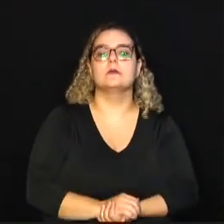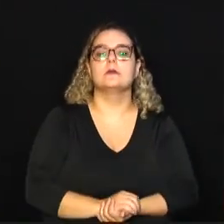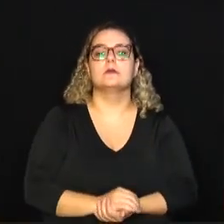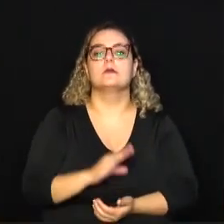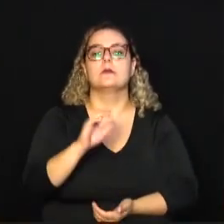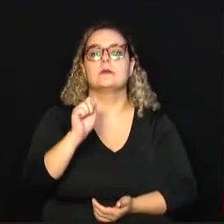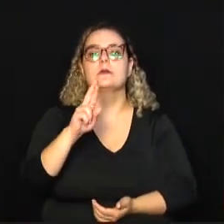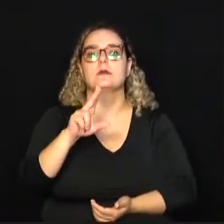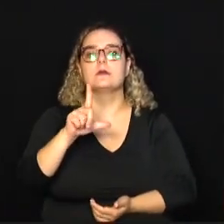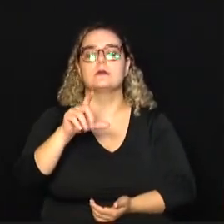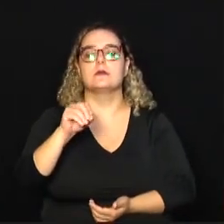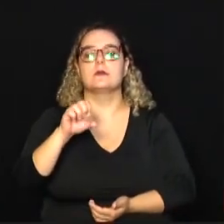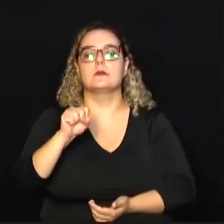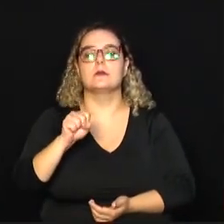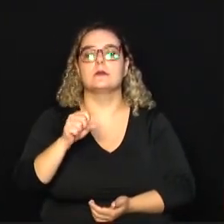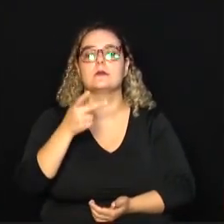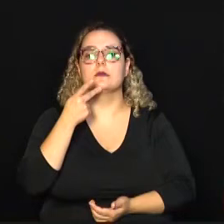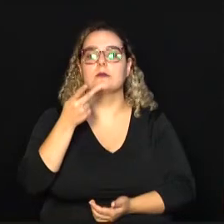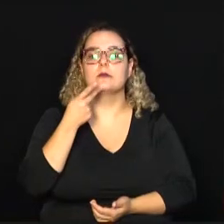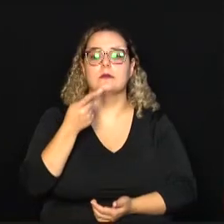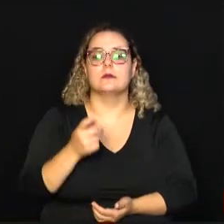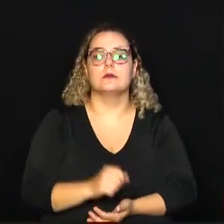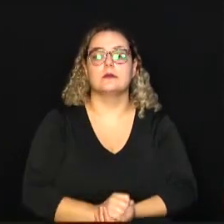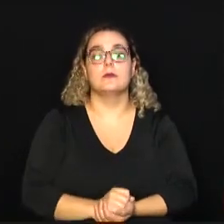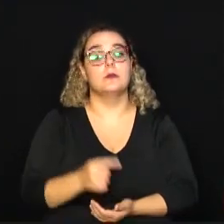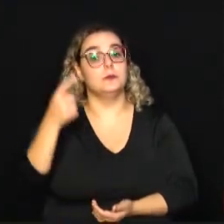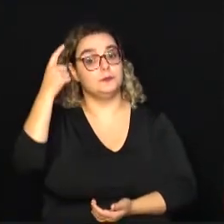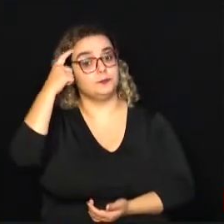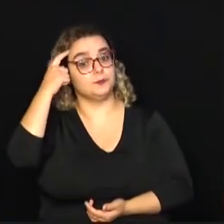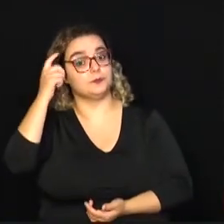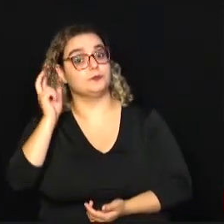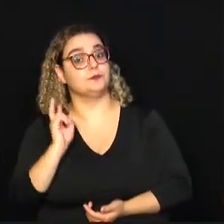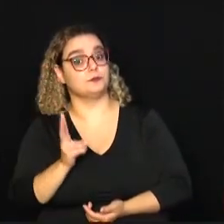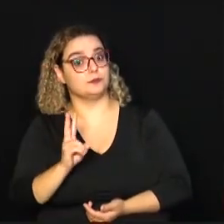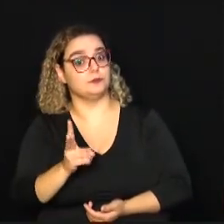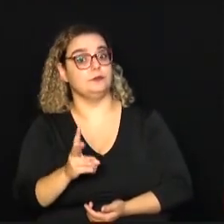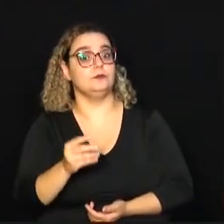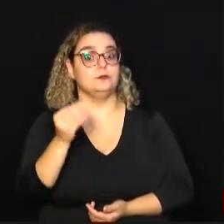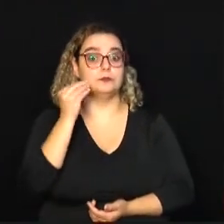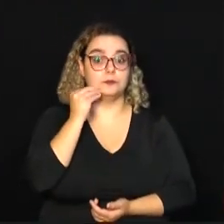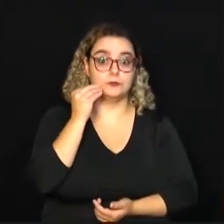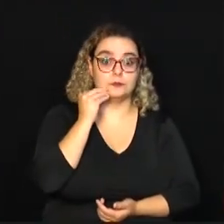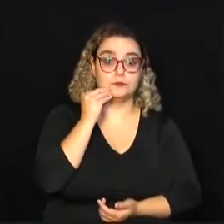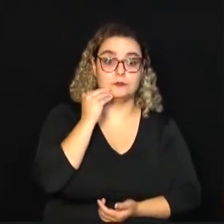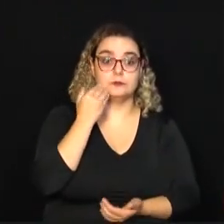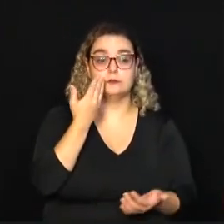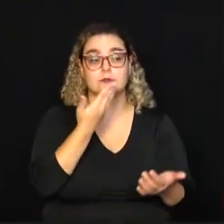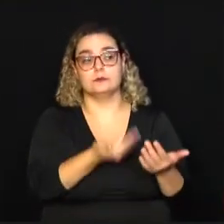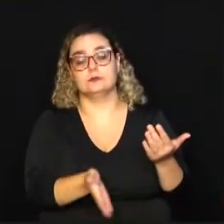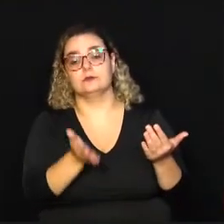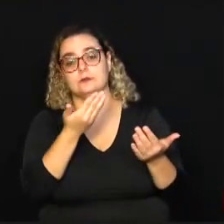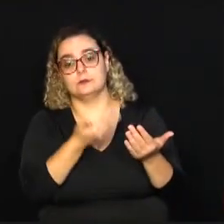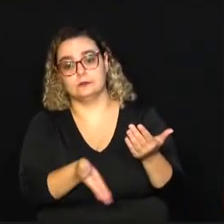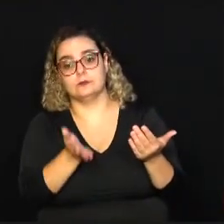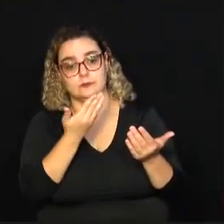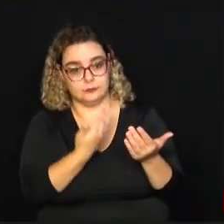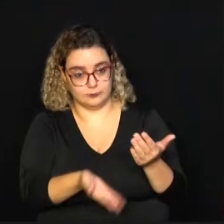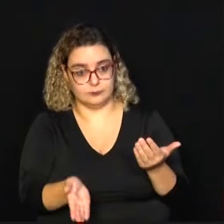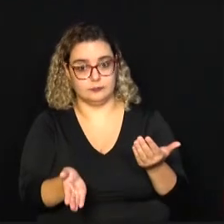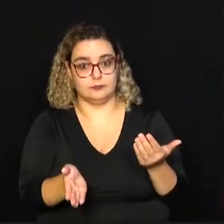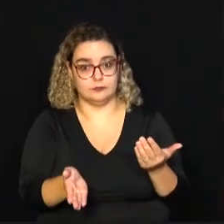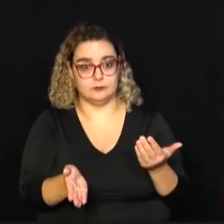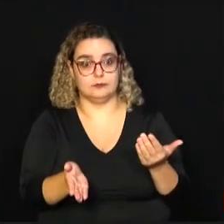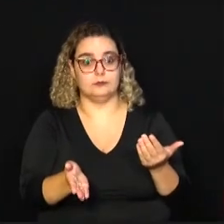Carlos Fábio Indy fala o seguinte: levando em consideração que constantemente vemos testes sendo desperdiçados, perdendo